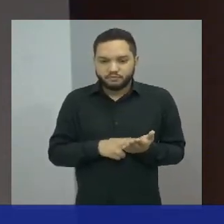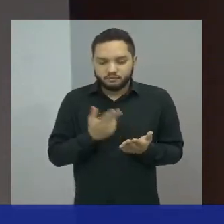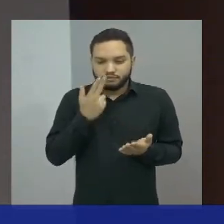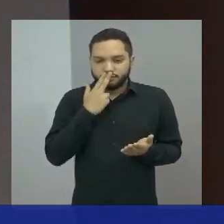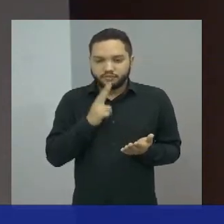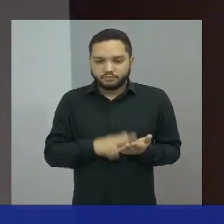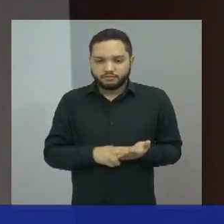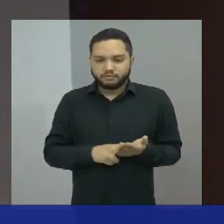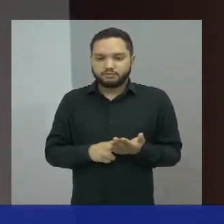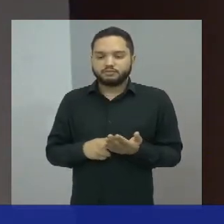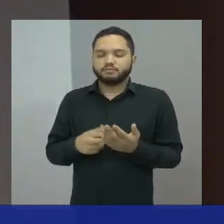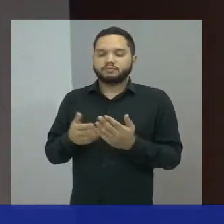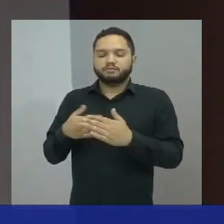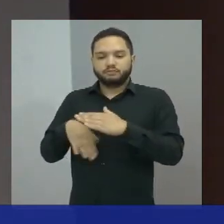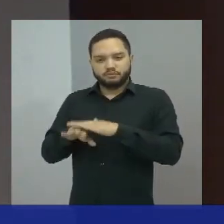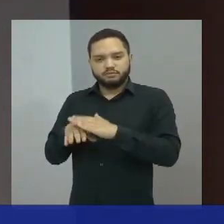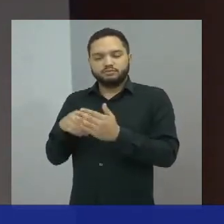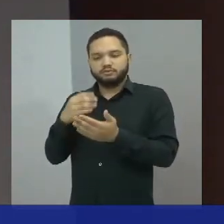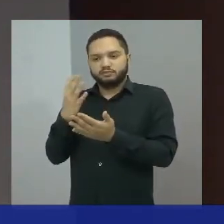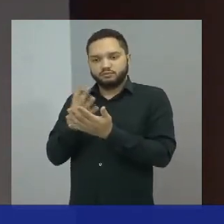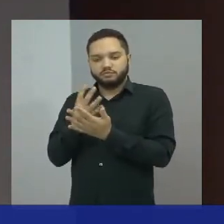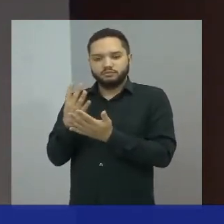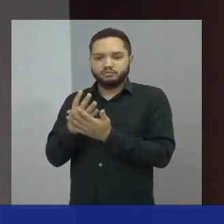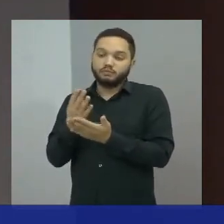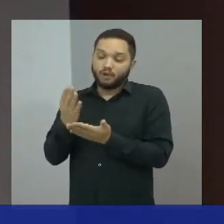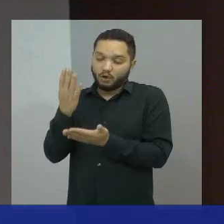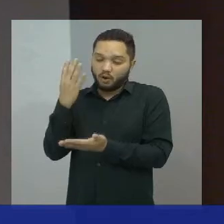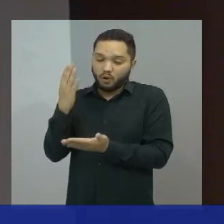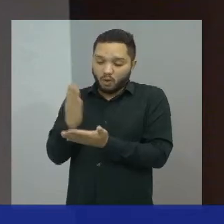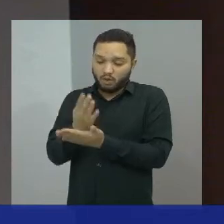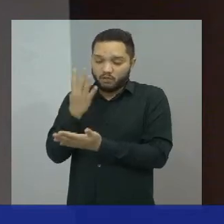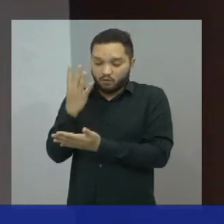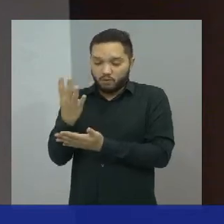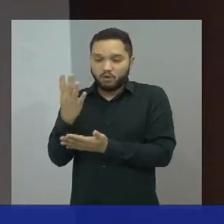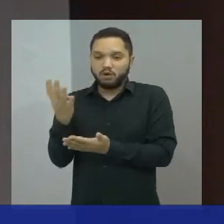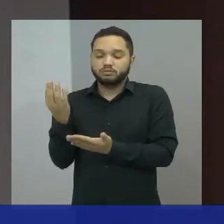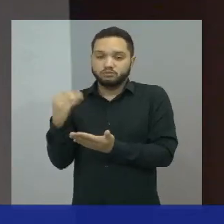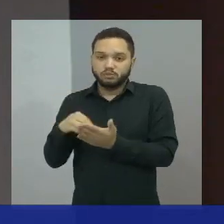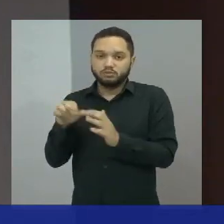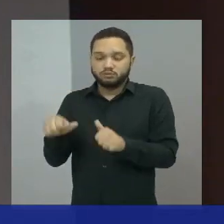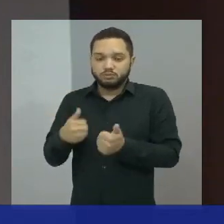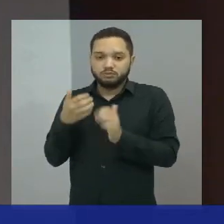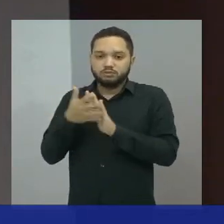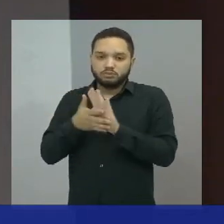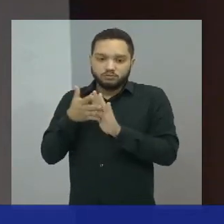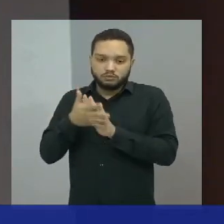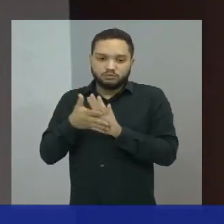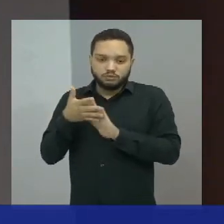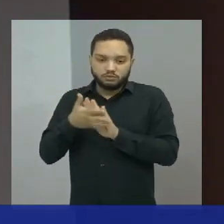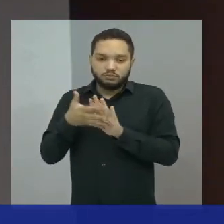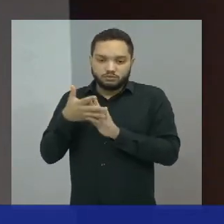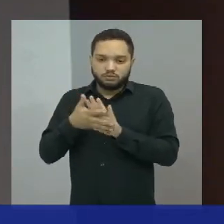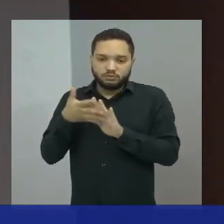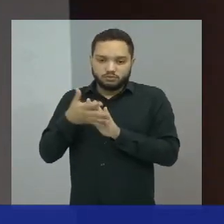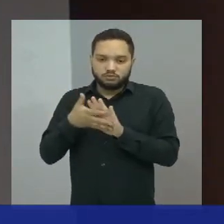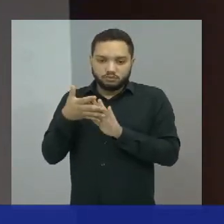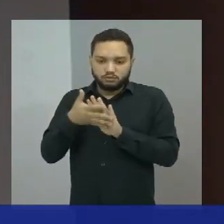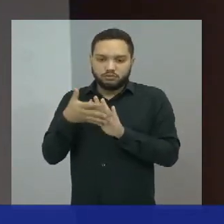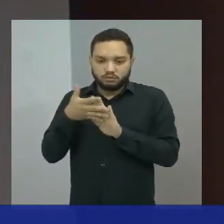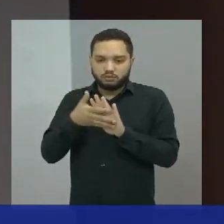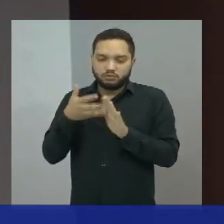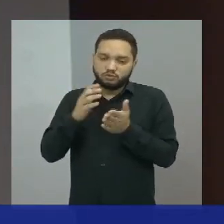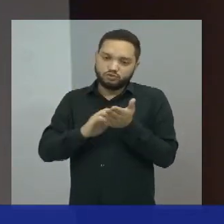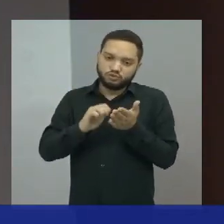colecionadas lá no livro 4, e, às vezes, a gente pode melhorar esse texto, fundindo algumas infrações e